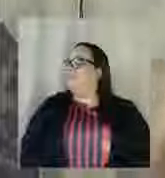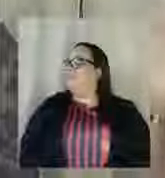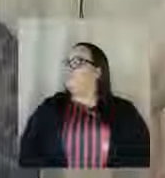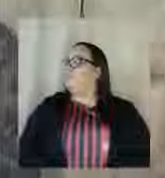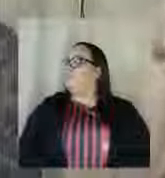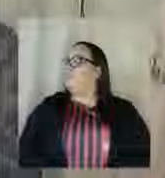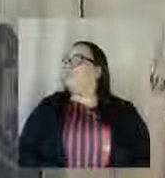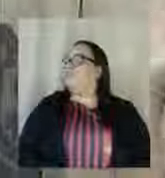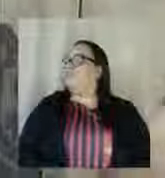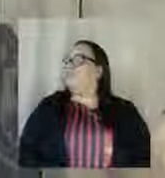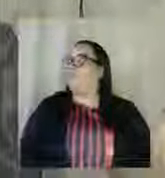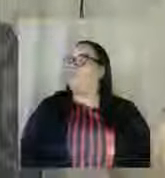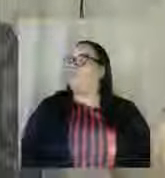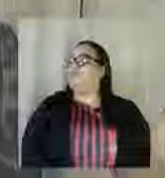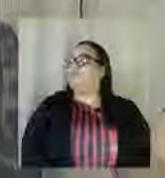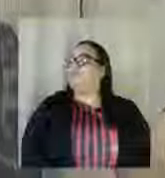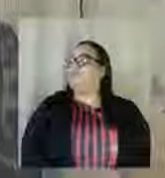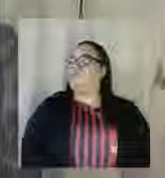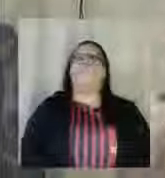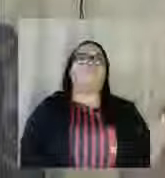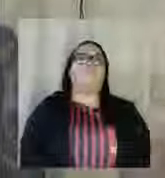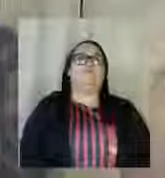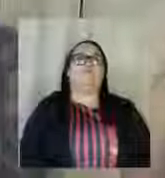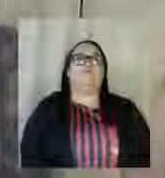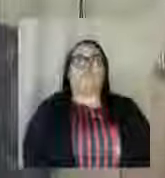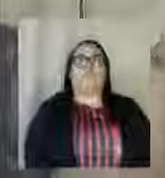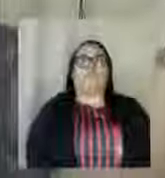Eu nasci surda, já.